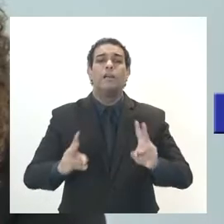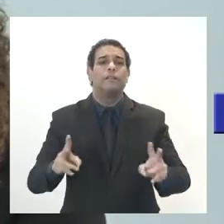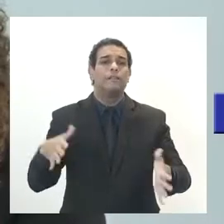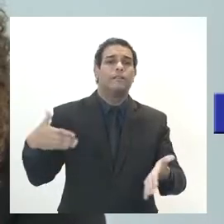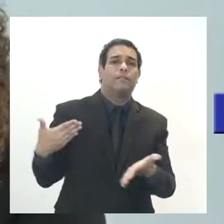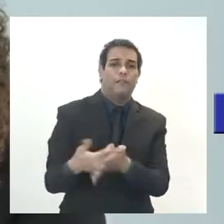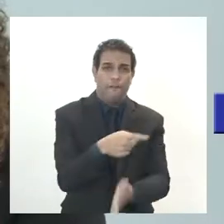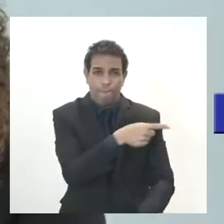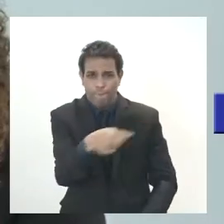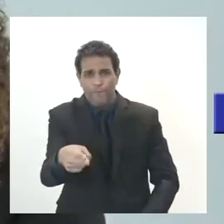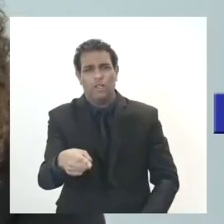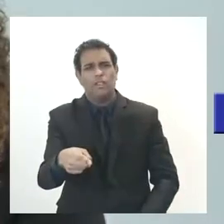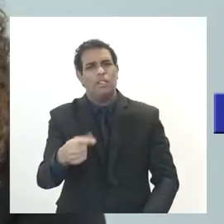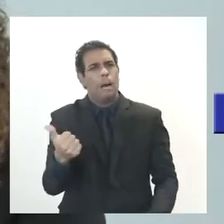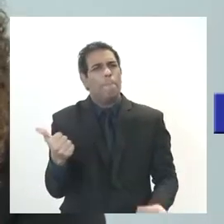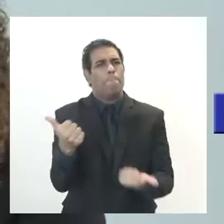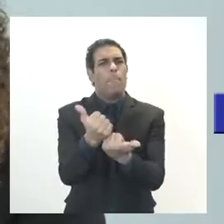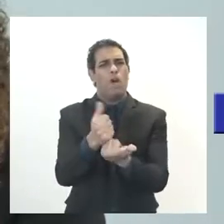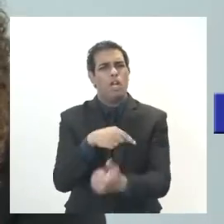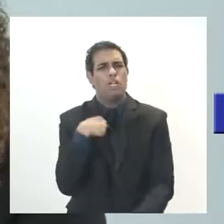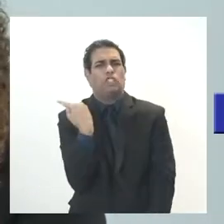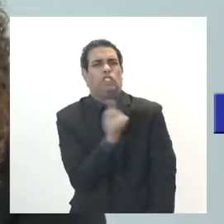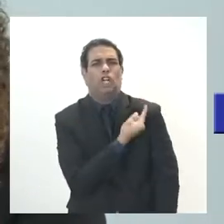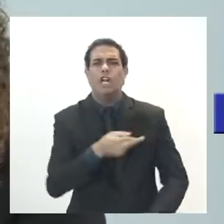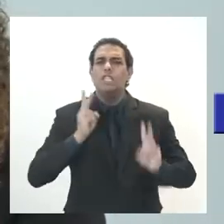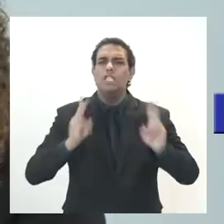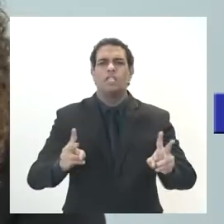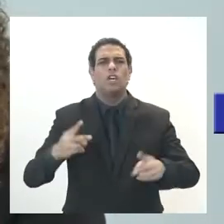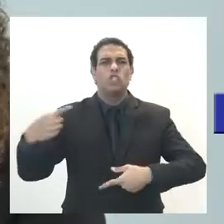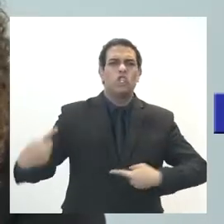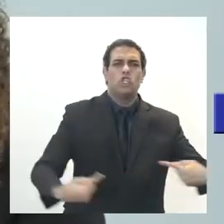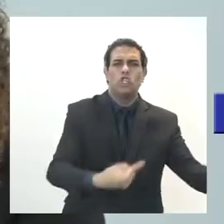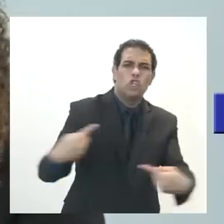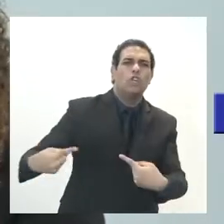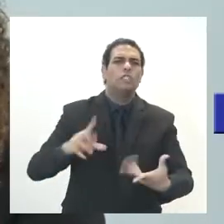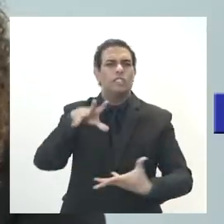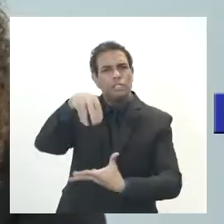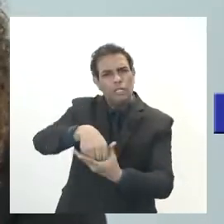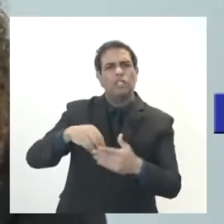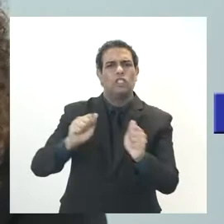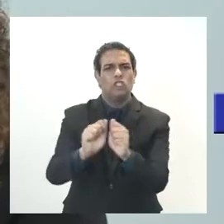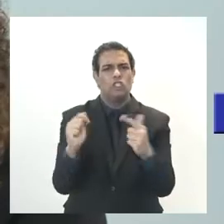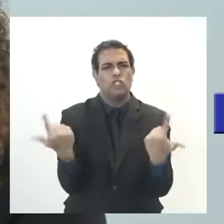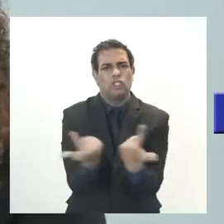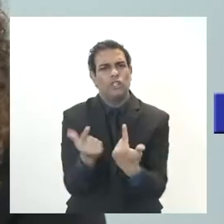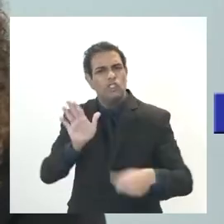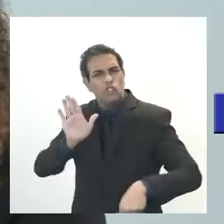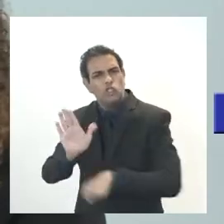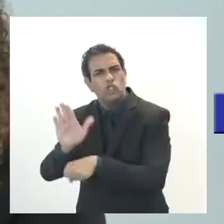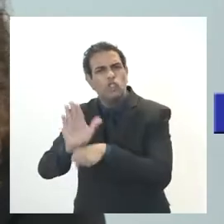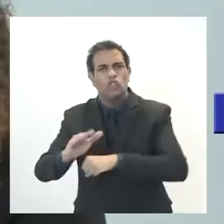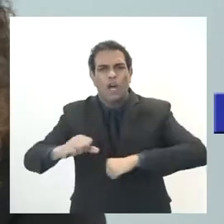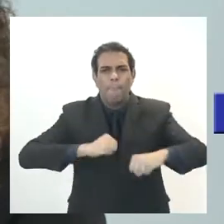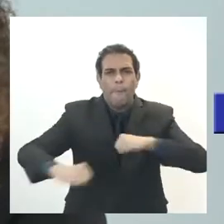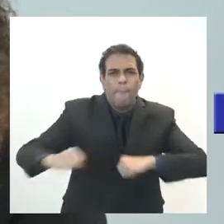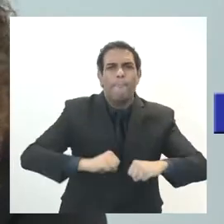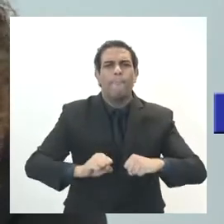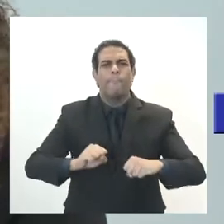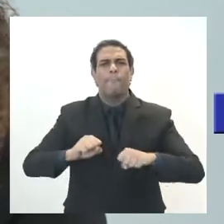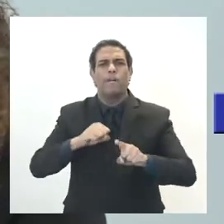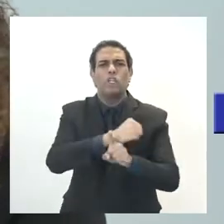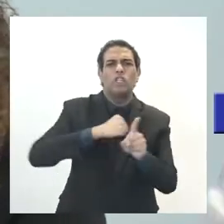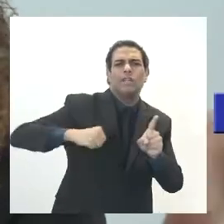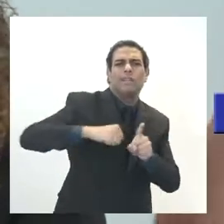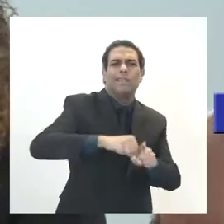contem com a gente né contem com a gente para fazer a disputa no Parlamento para ajudar a mobilizar para estar nas